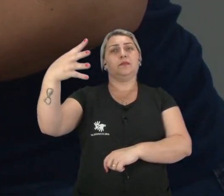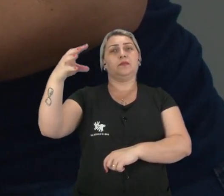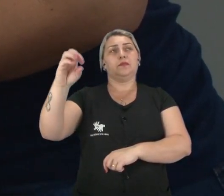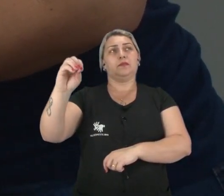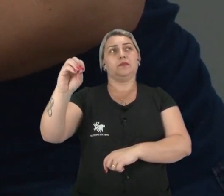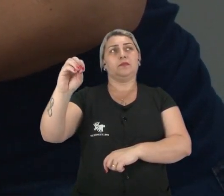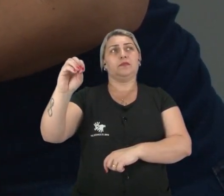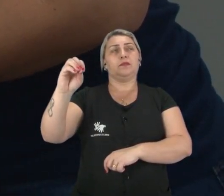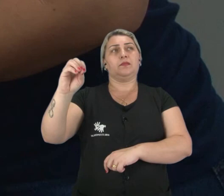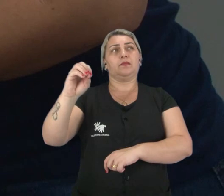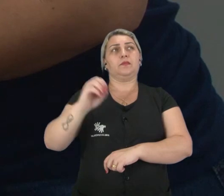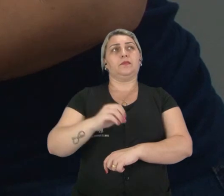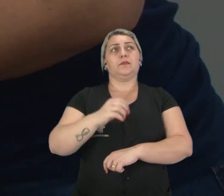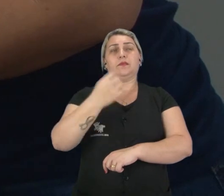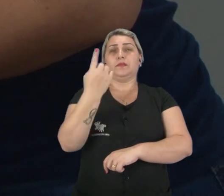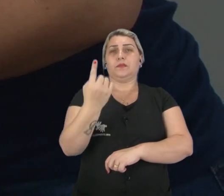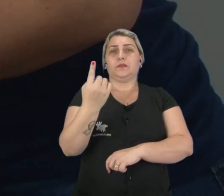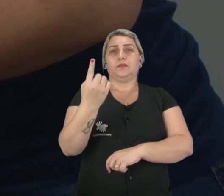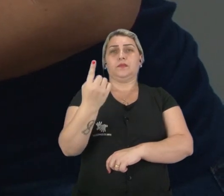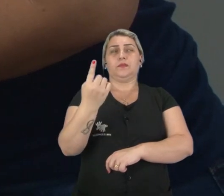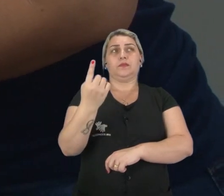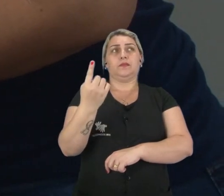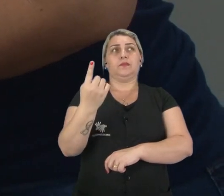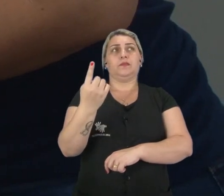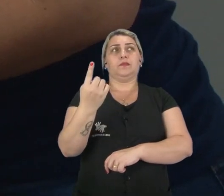140 sobre